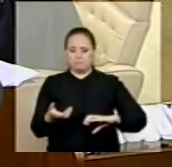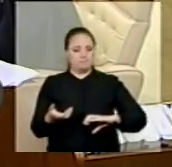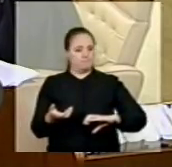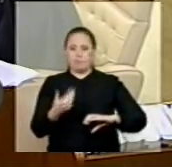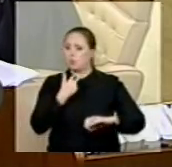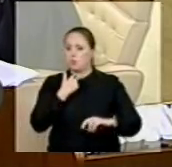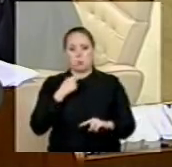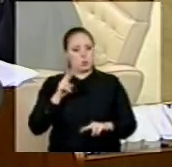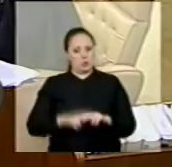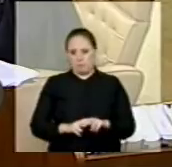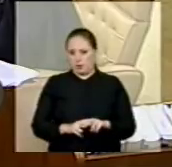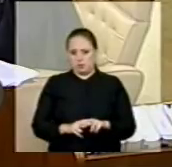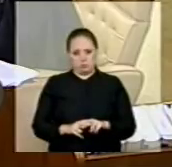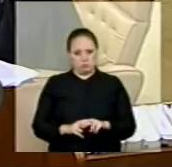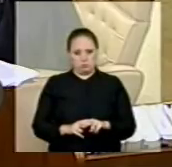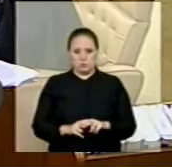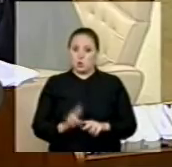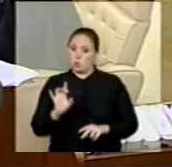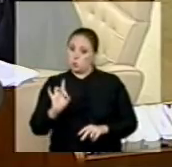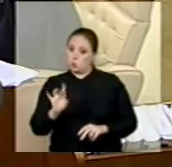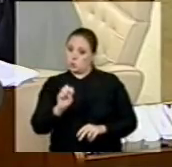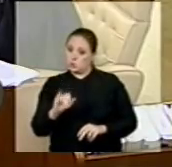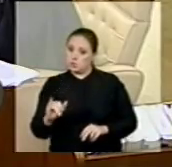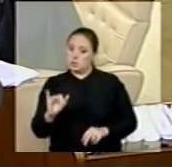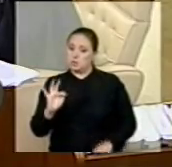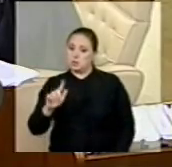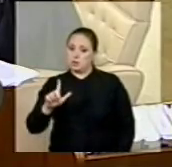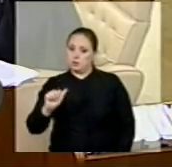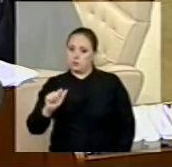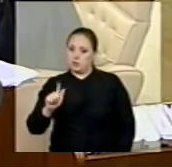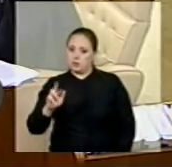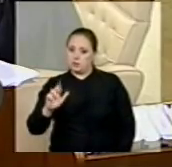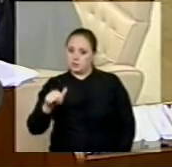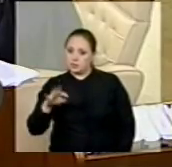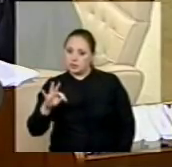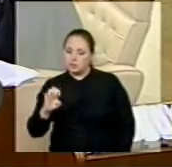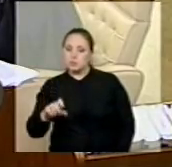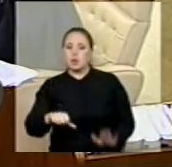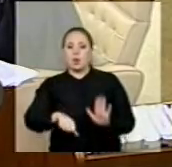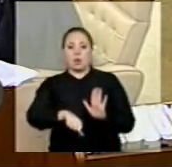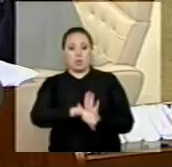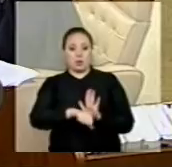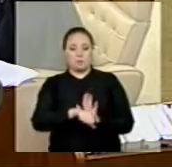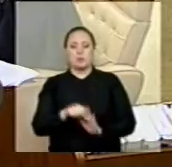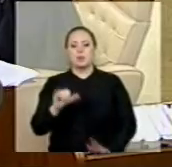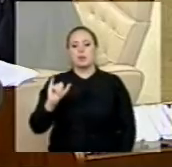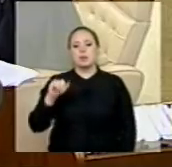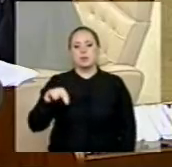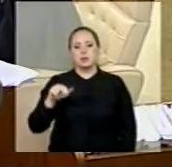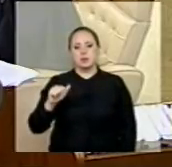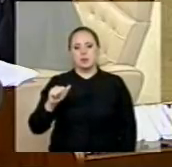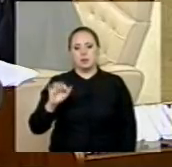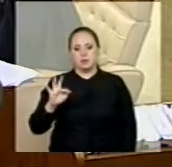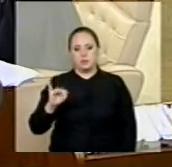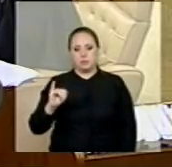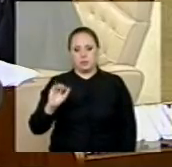ser presos, salvo em flagrante de crime inafiançável. Nesse caso, os